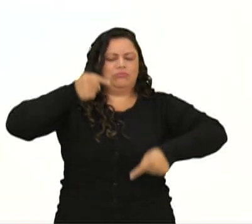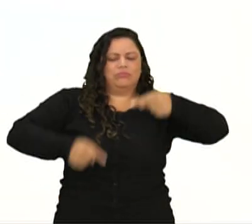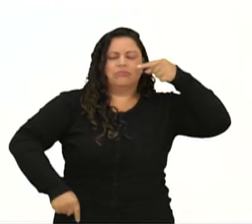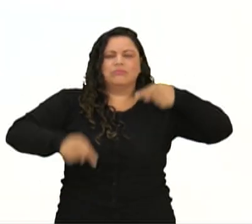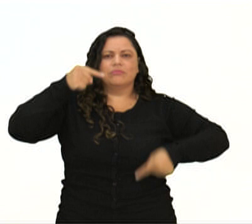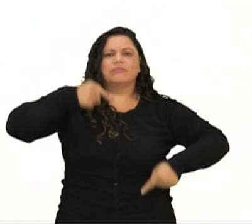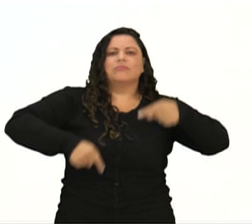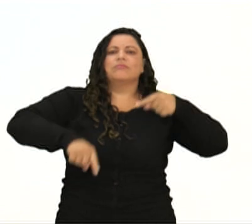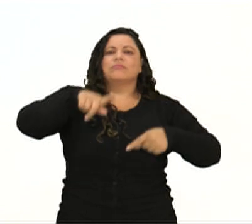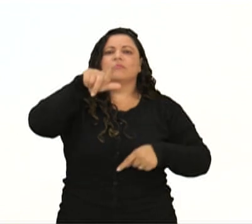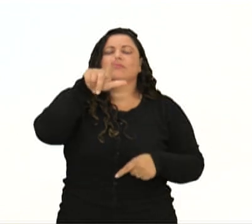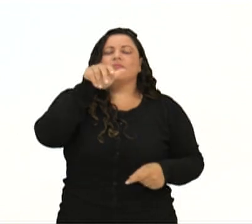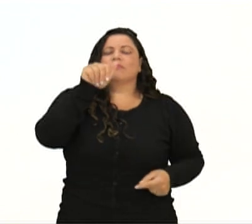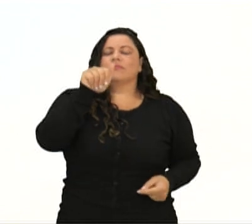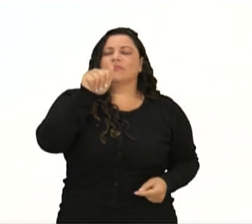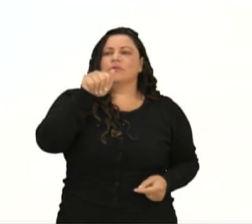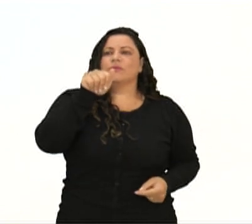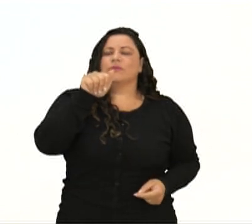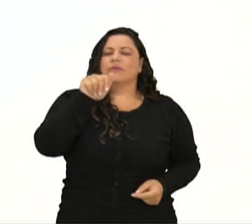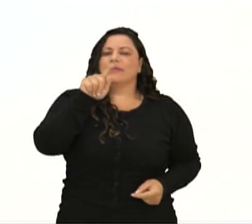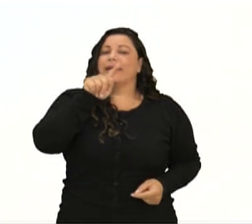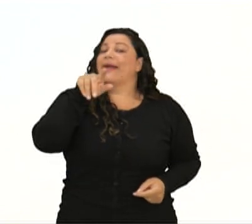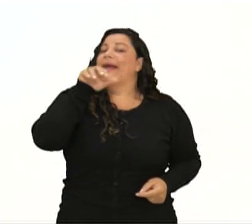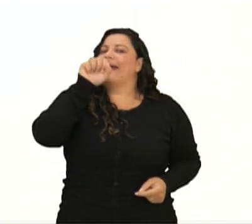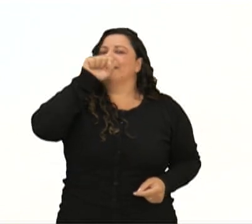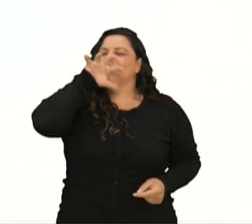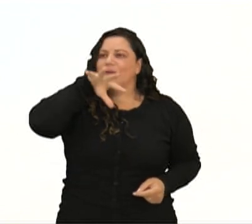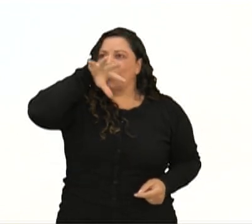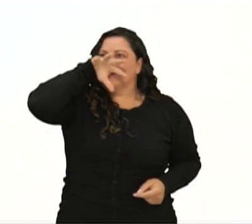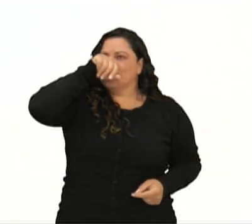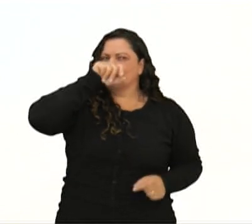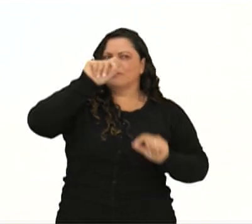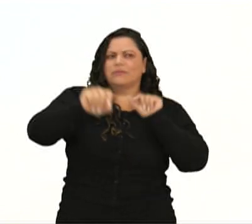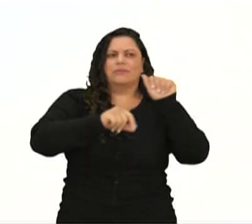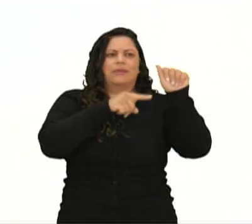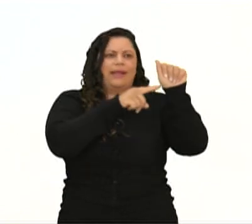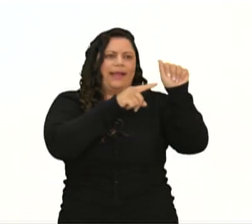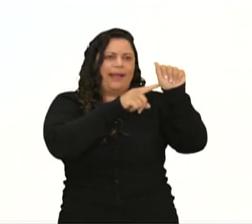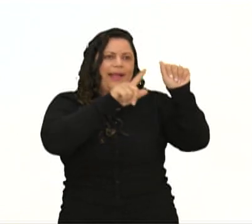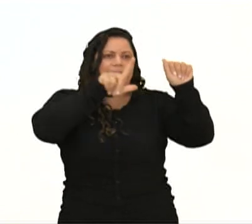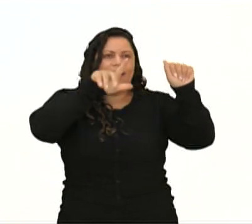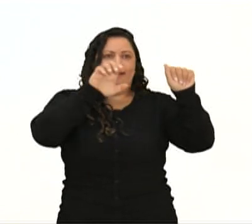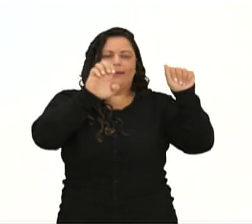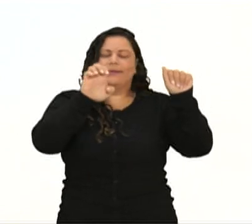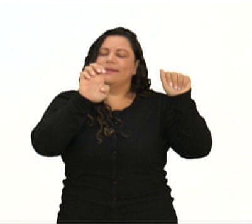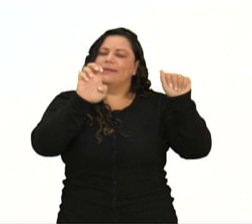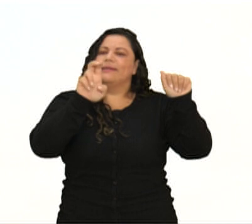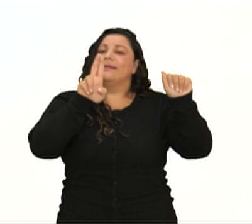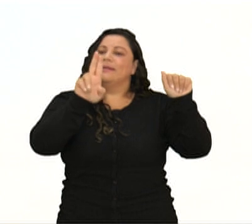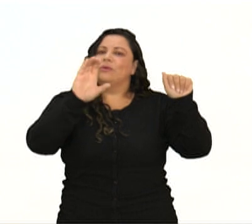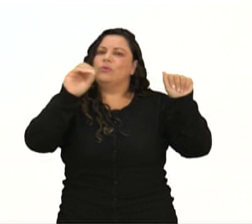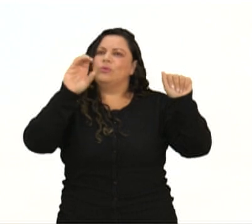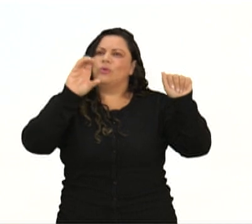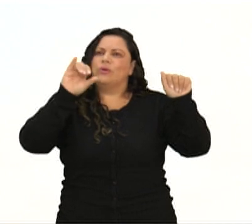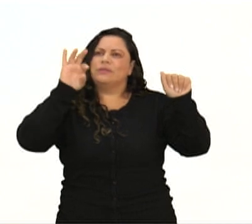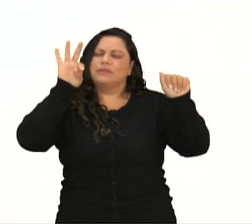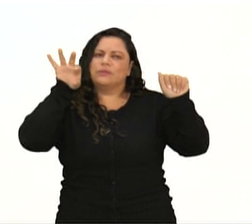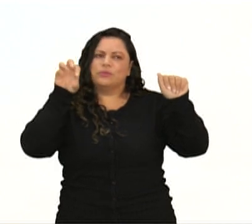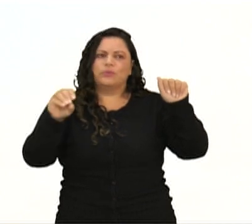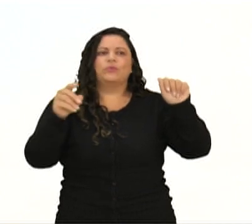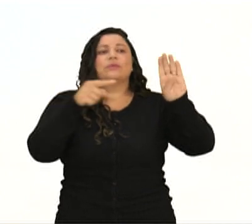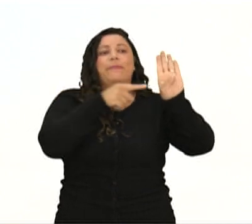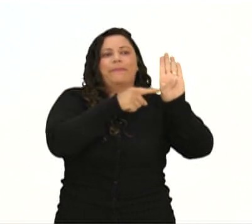é? Na alternativa A, os leucócitos. Na B, as hemácias.